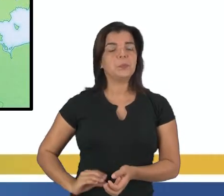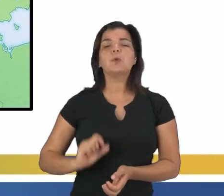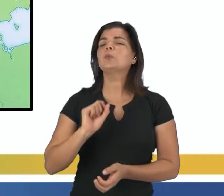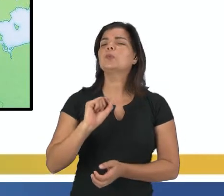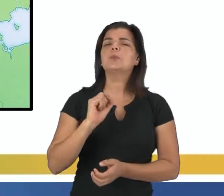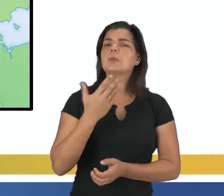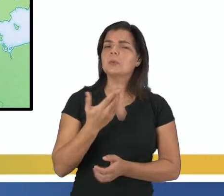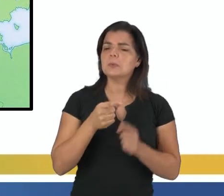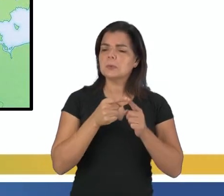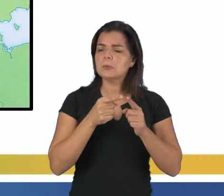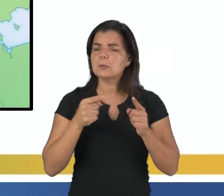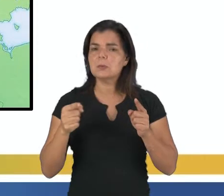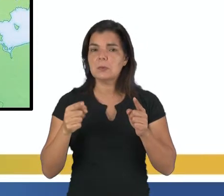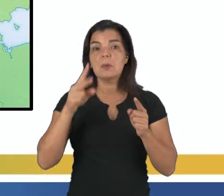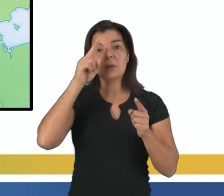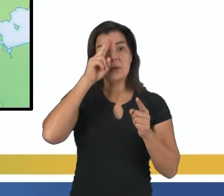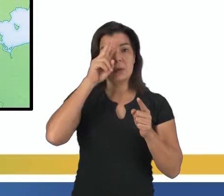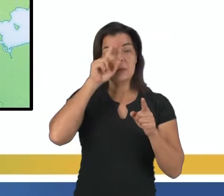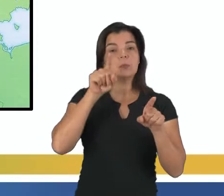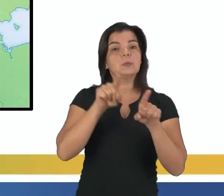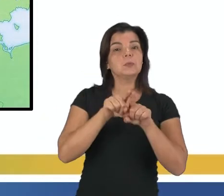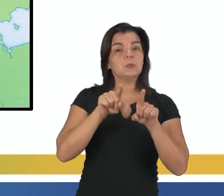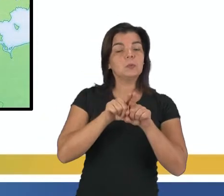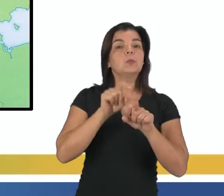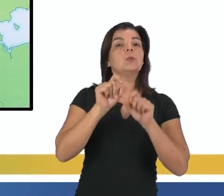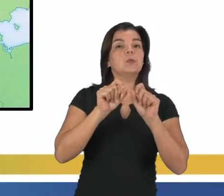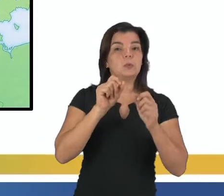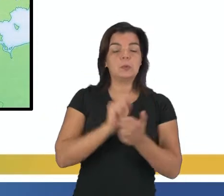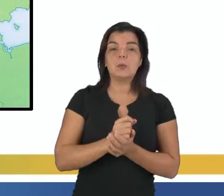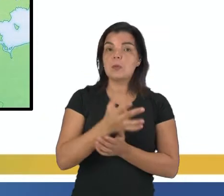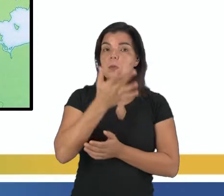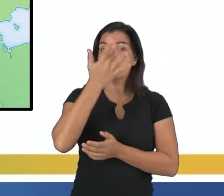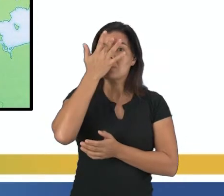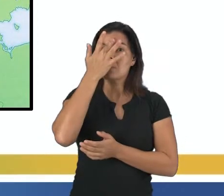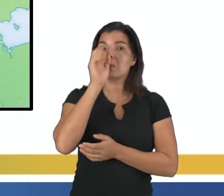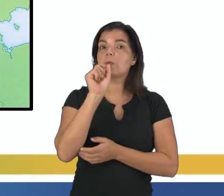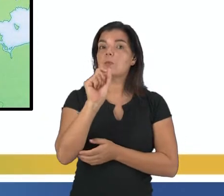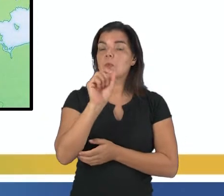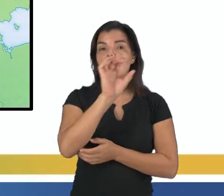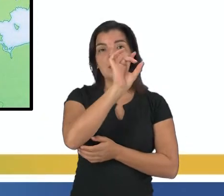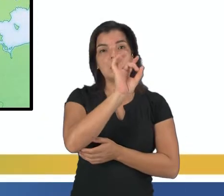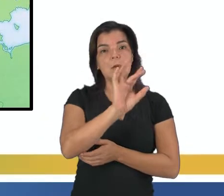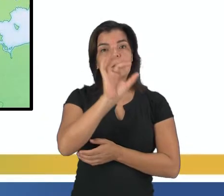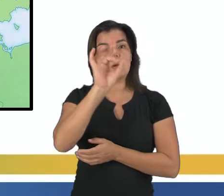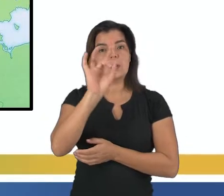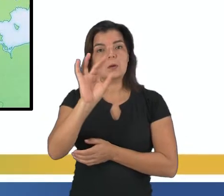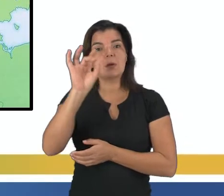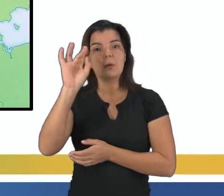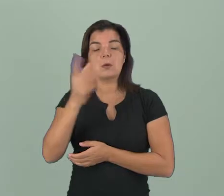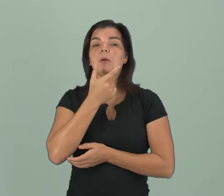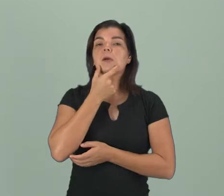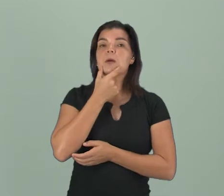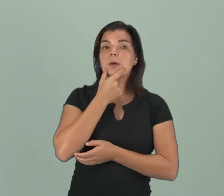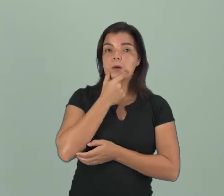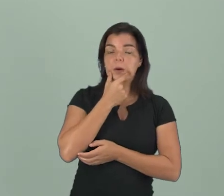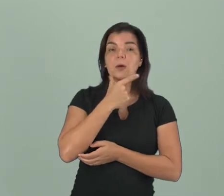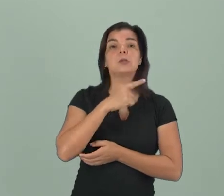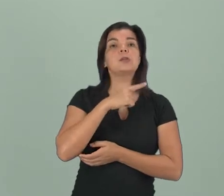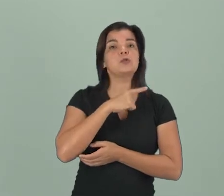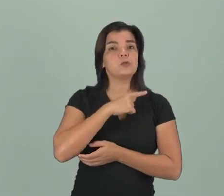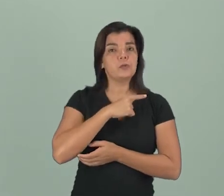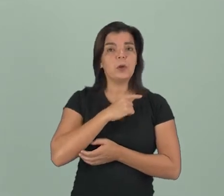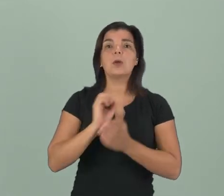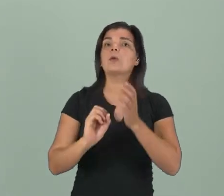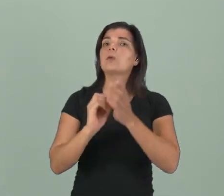aconteceu nessa fase aí lembrando também sempre pessoal tem um em mente também que cada fase da língua inglesa houveram